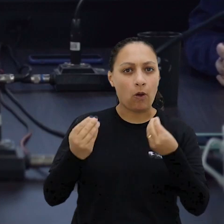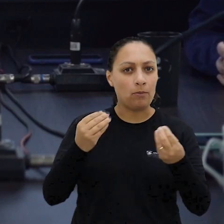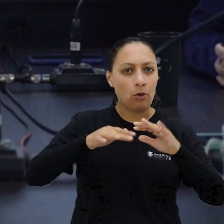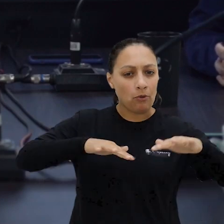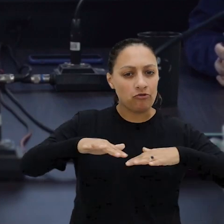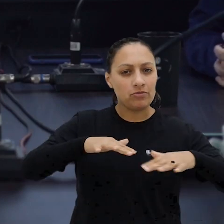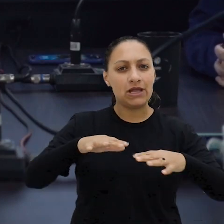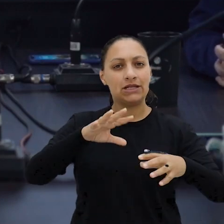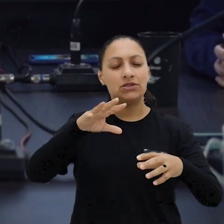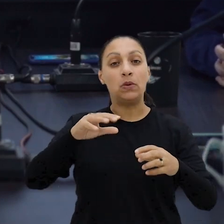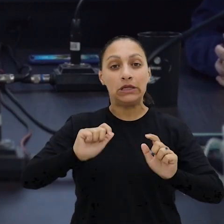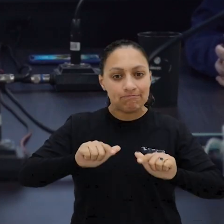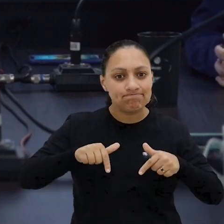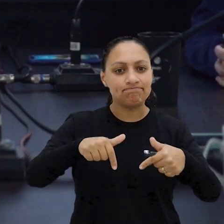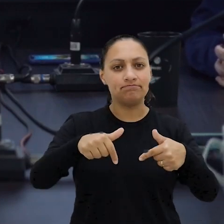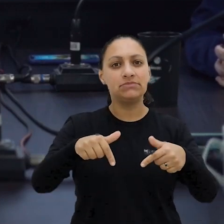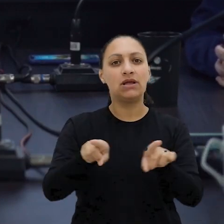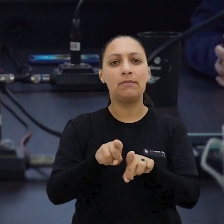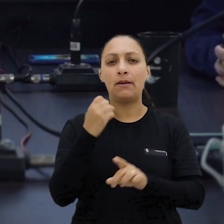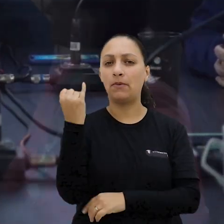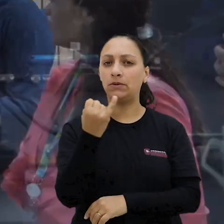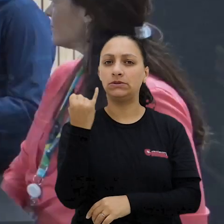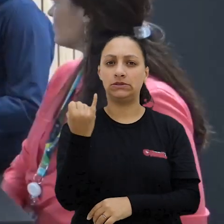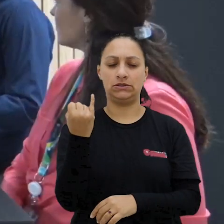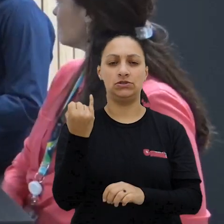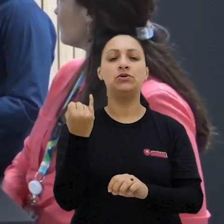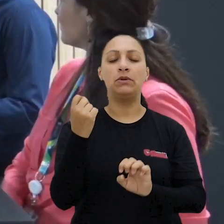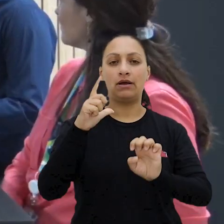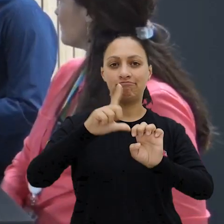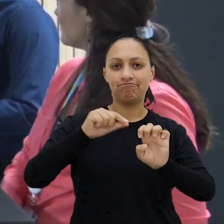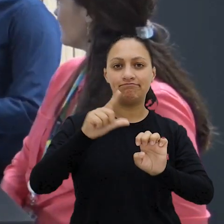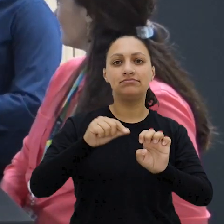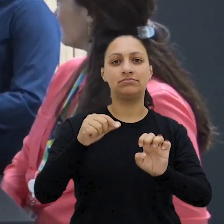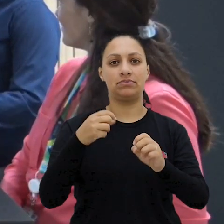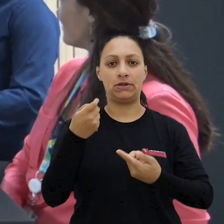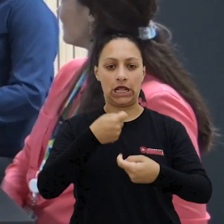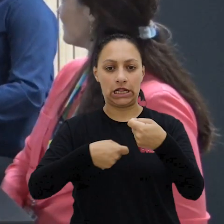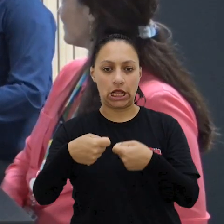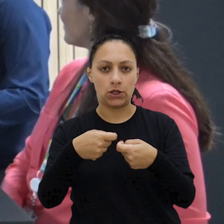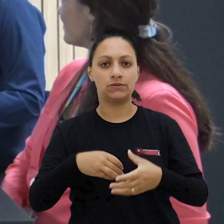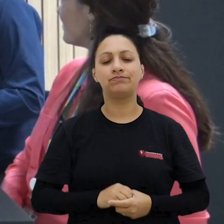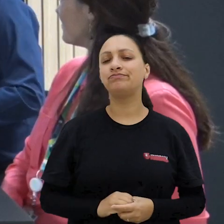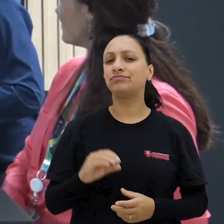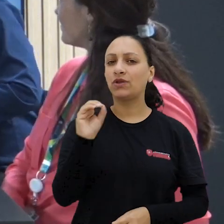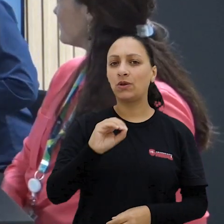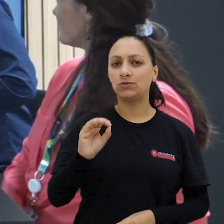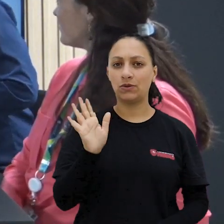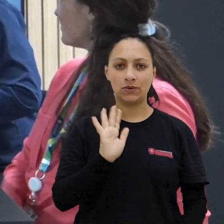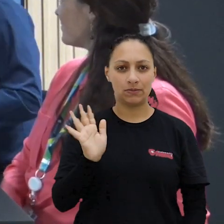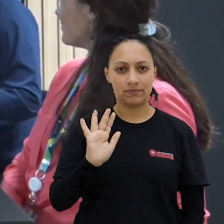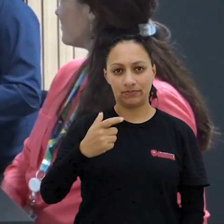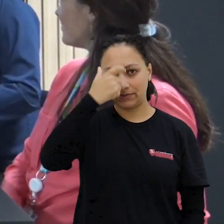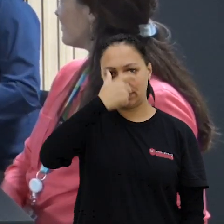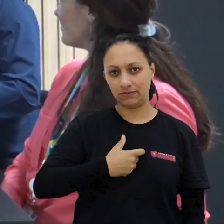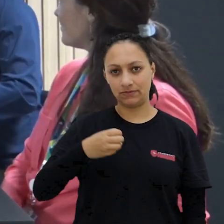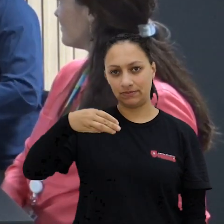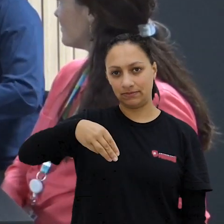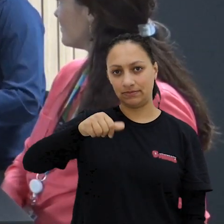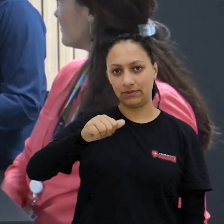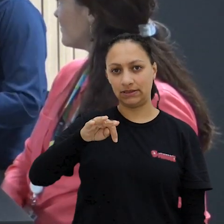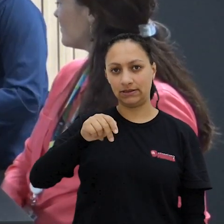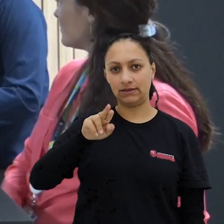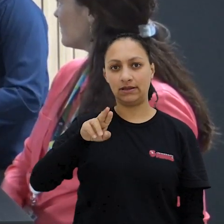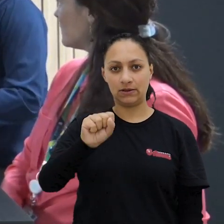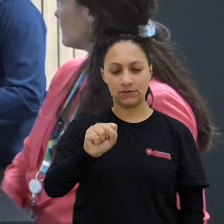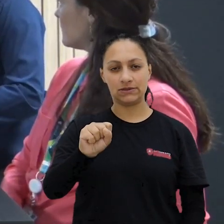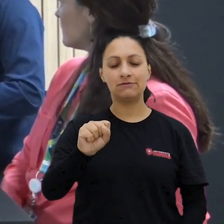nesse movimento que é muito importante para o empreendedorismo e para negócios. Ótimo. Olá, pessoal. Eu sou o Matheus Hermann,